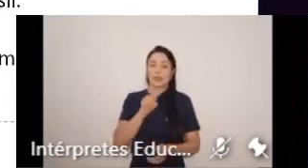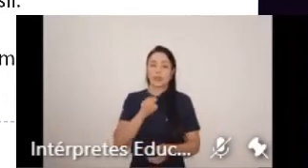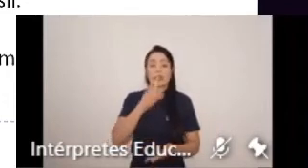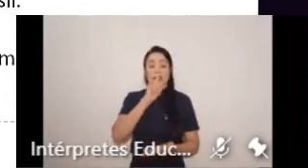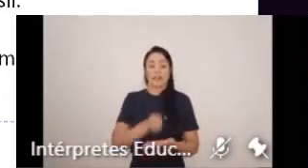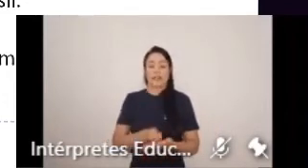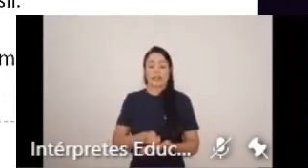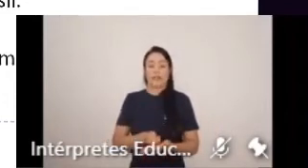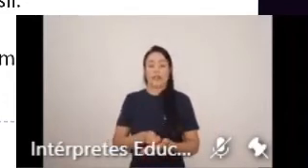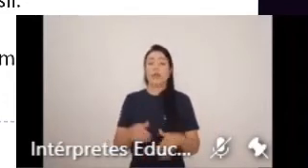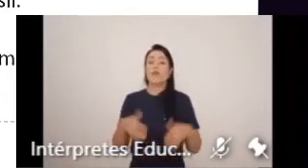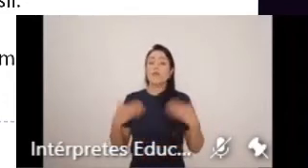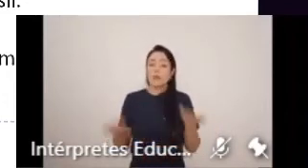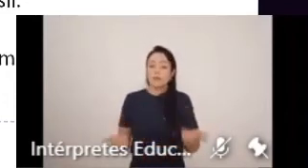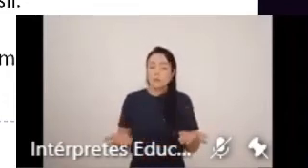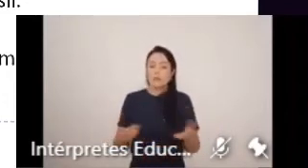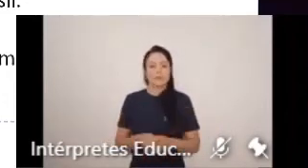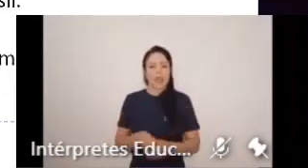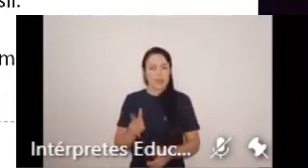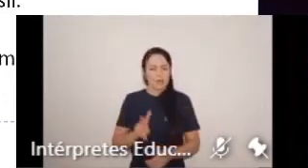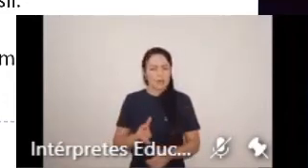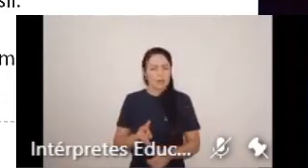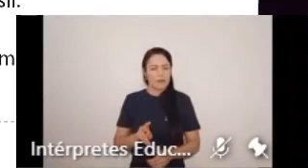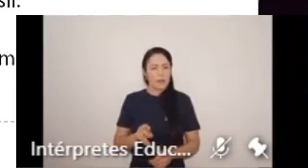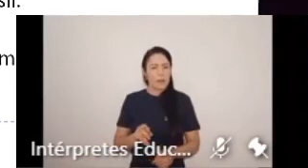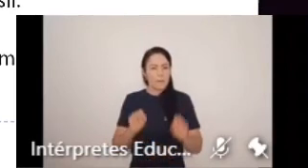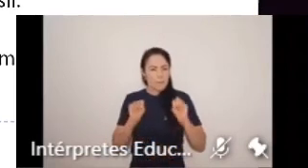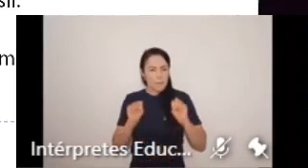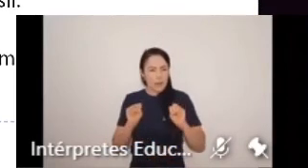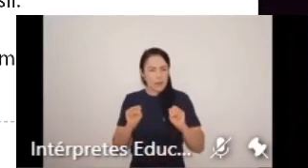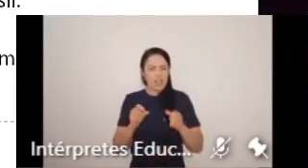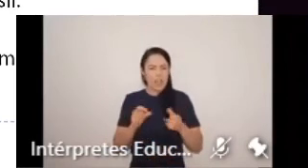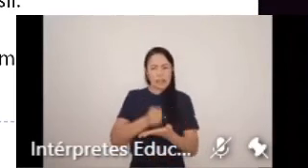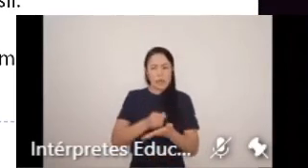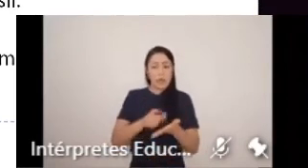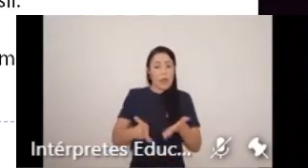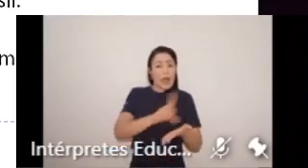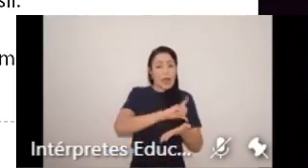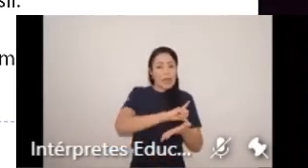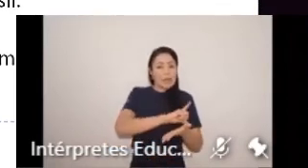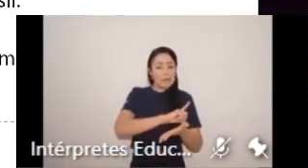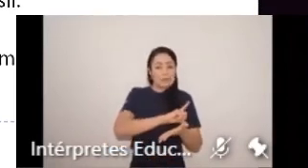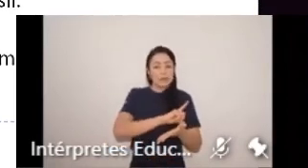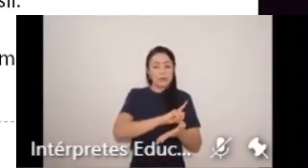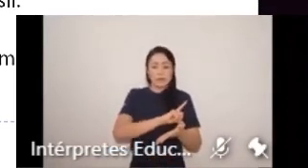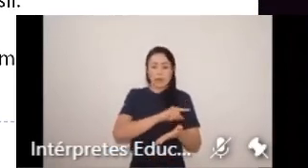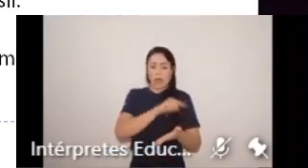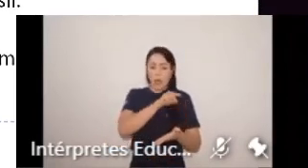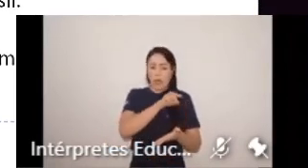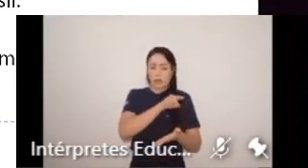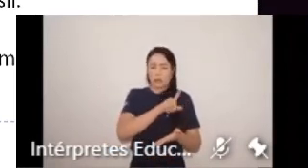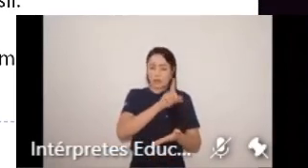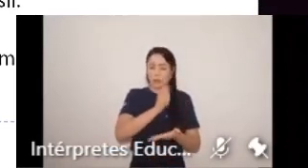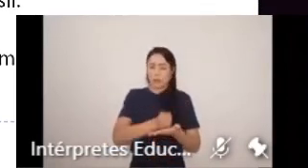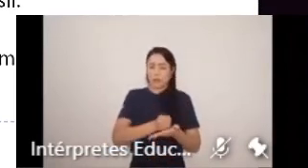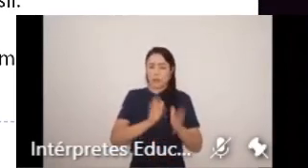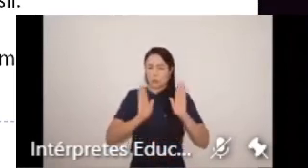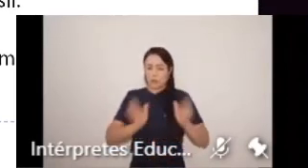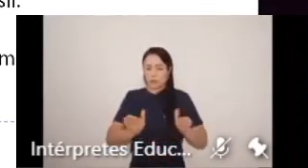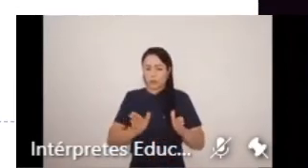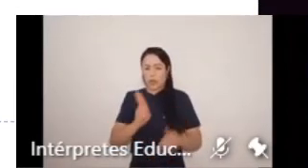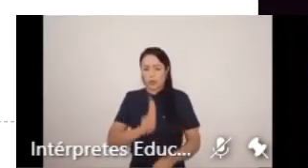decisão. Se vale também para decisões que já foram exaradas antes do julgamento ou não, então isso é algo que não está